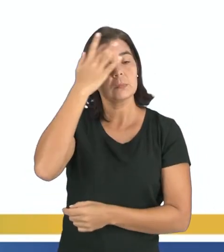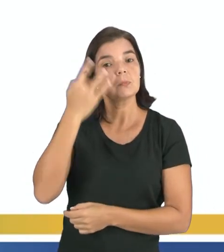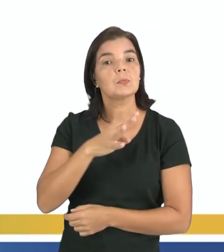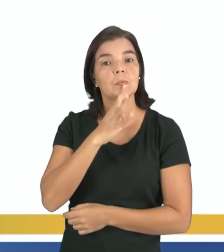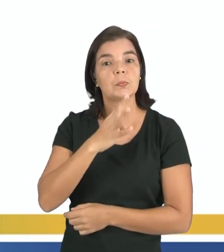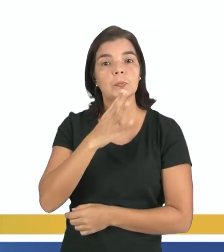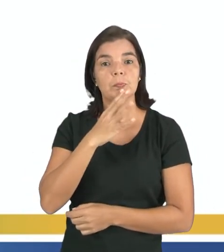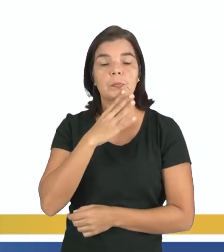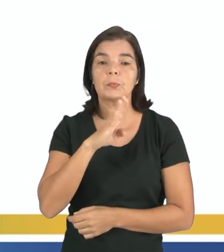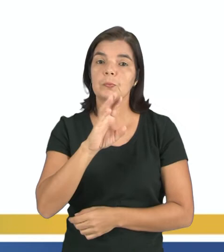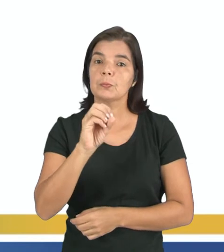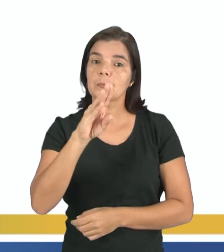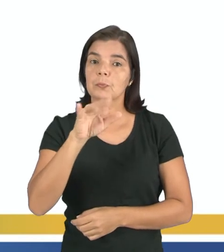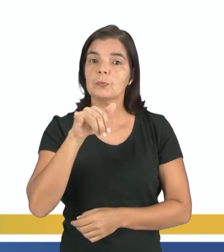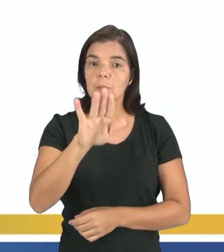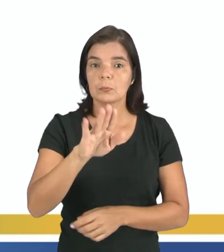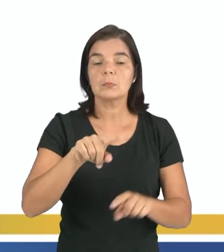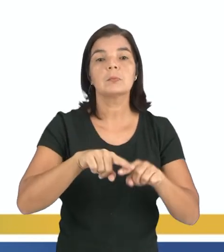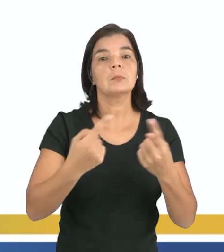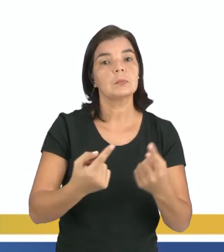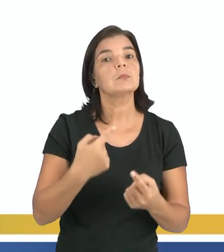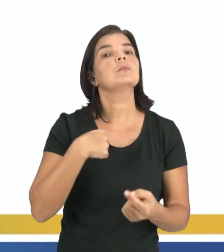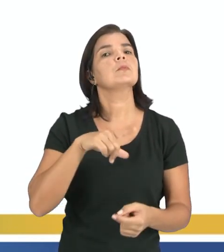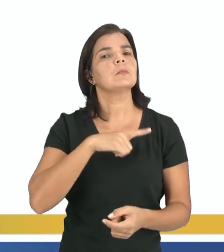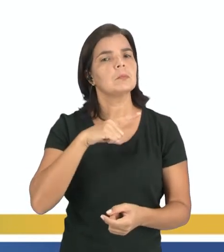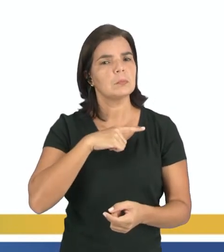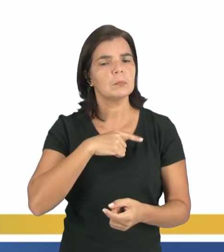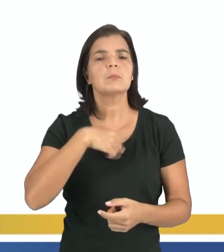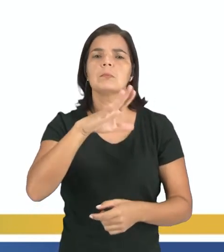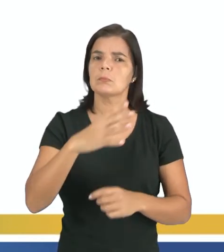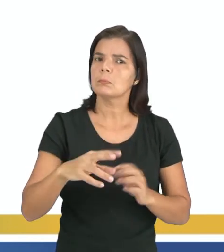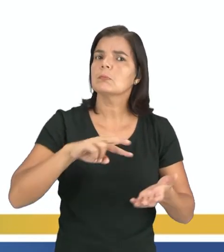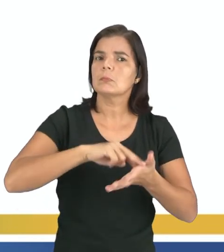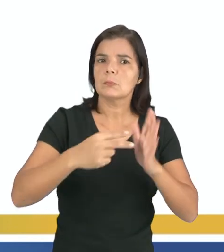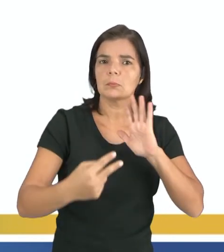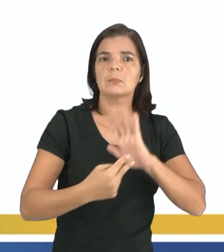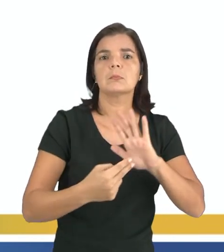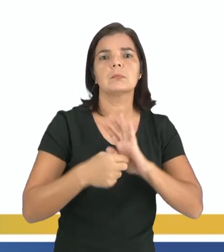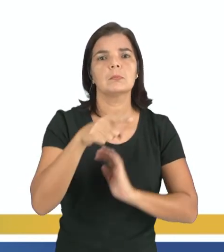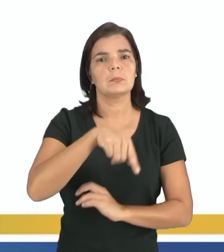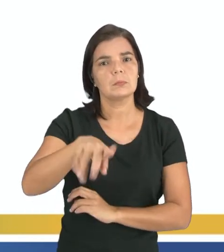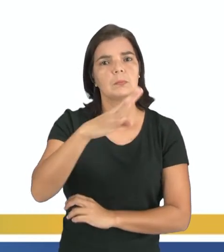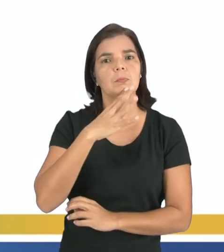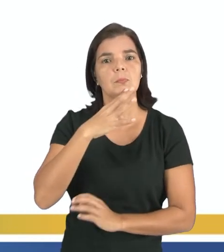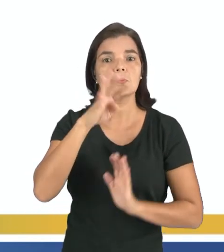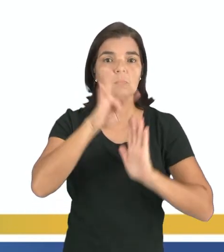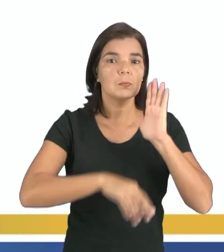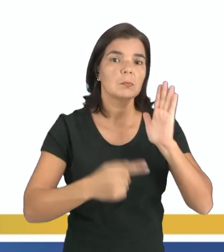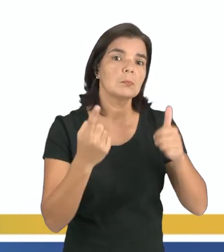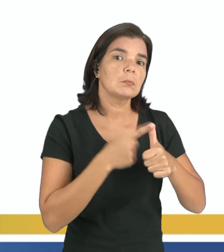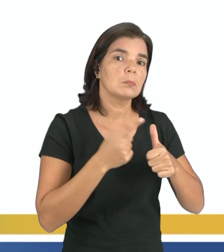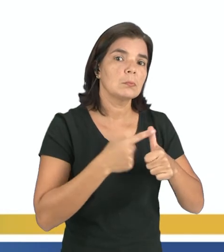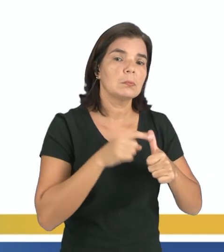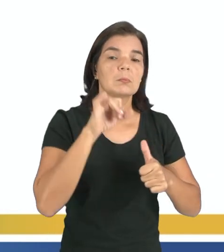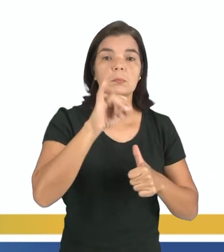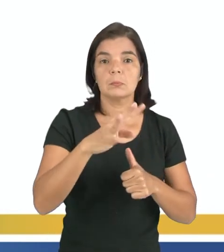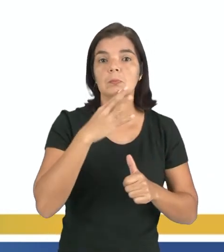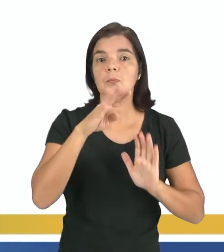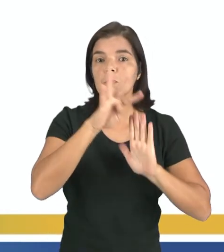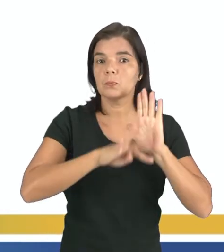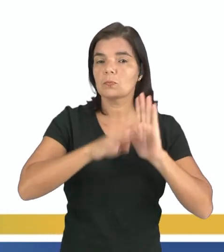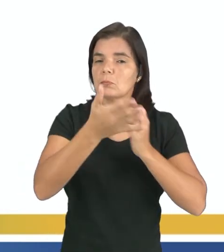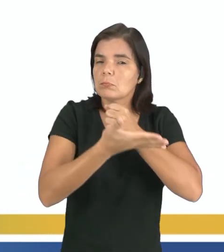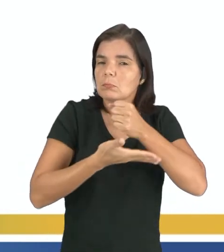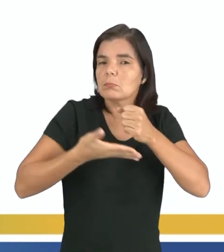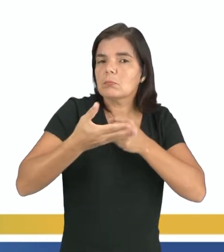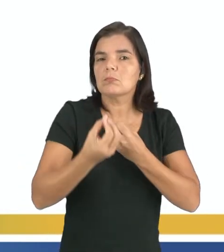conhece o Bob Esponja. Os memes, eles vão ter muito mais significado se você conhecer o texto primeiro. Se você conhece a